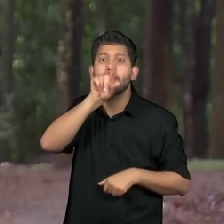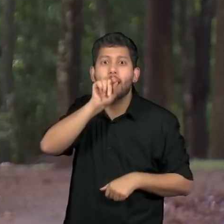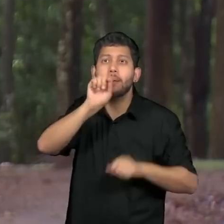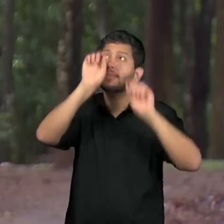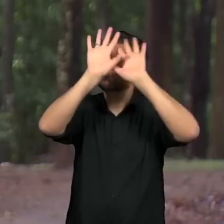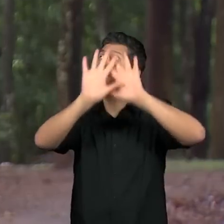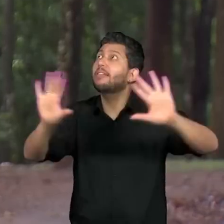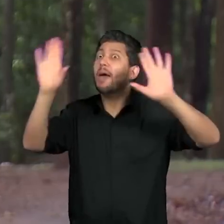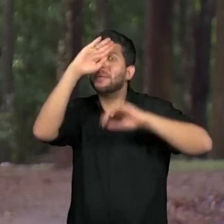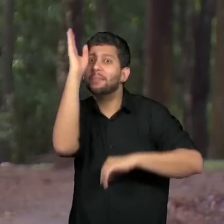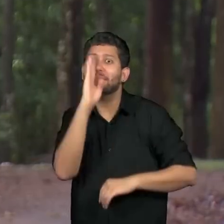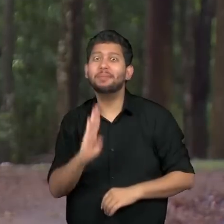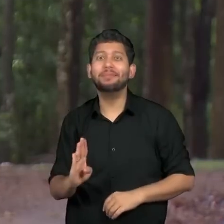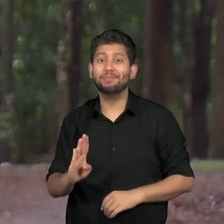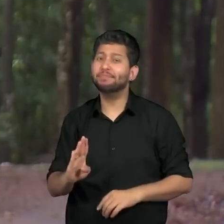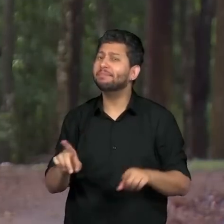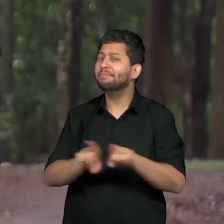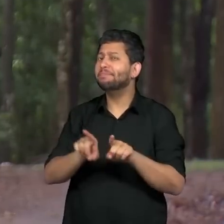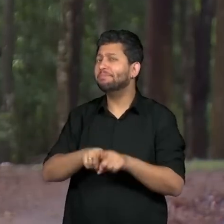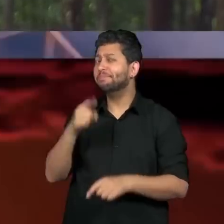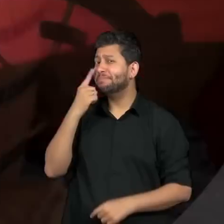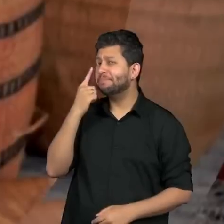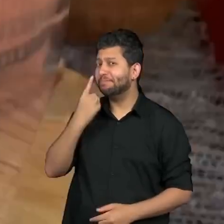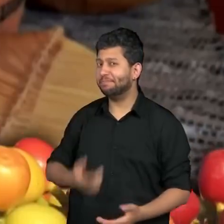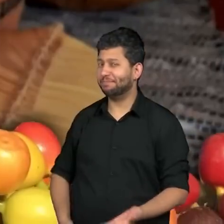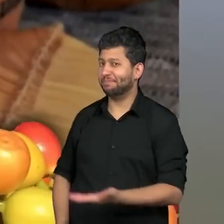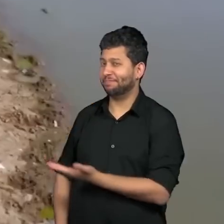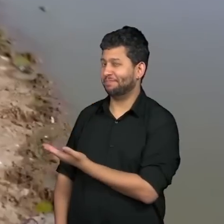céus do Brasil. E veja também: